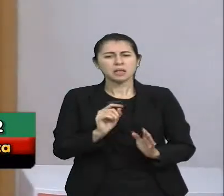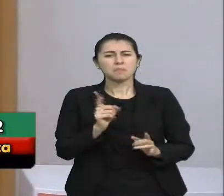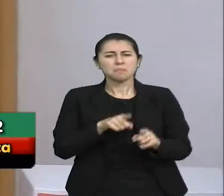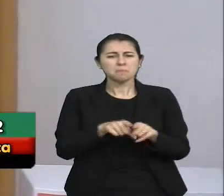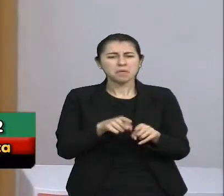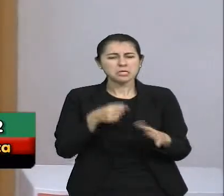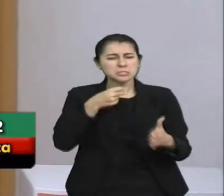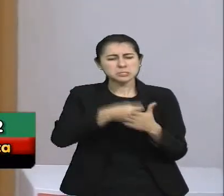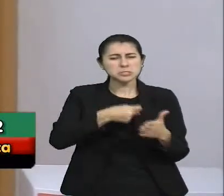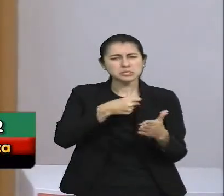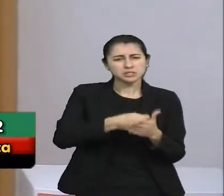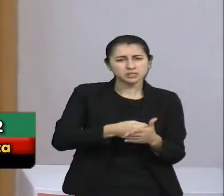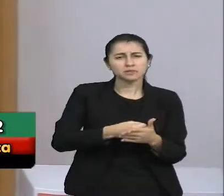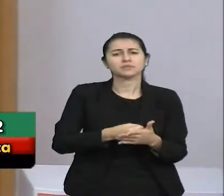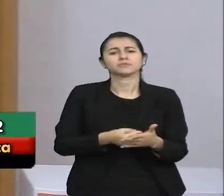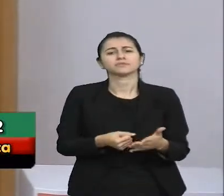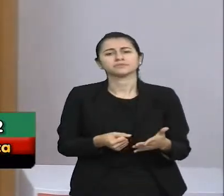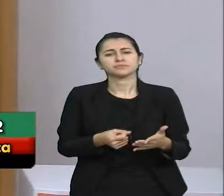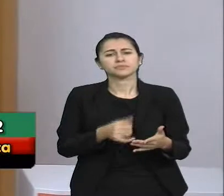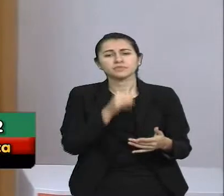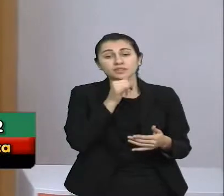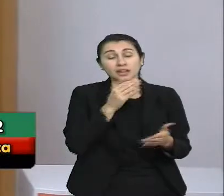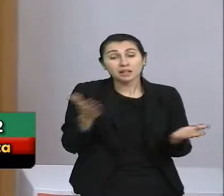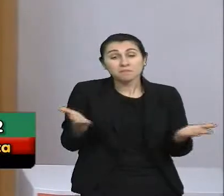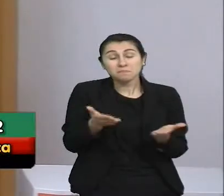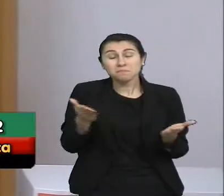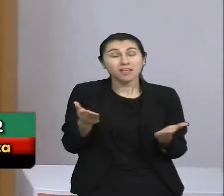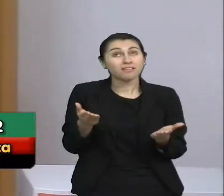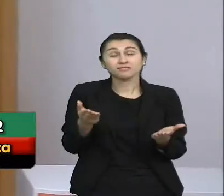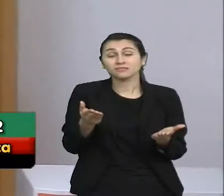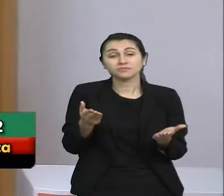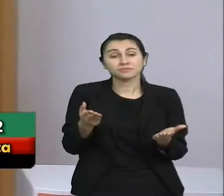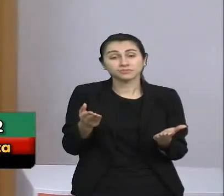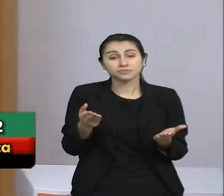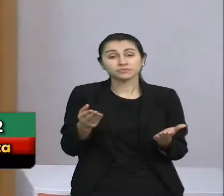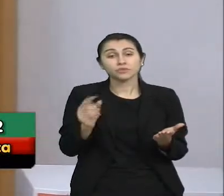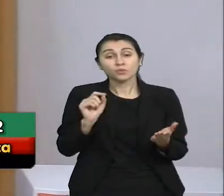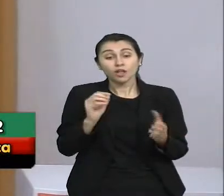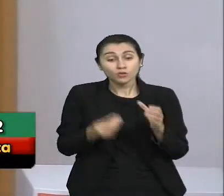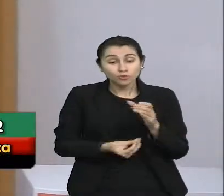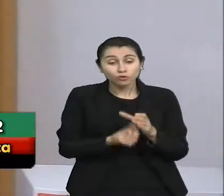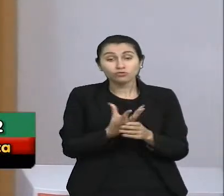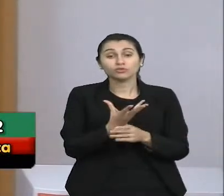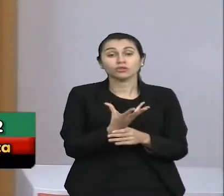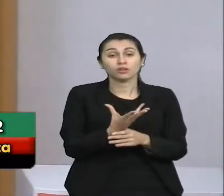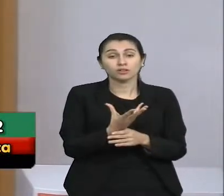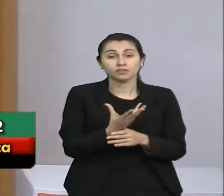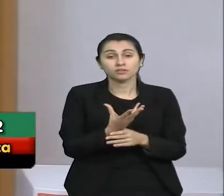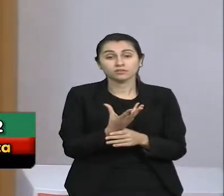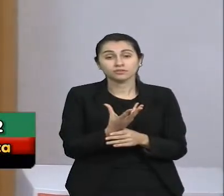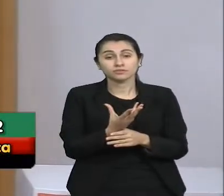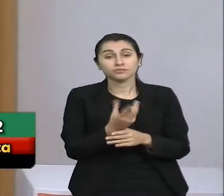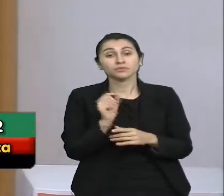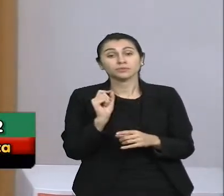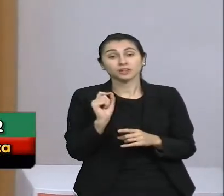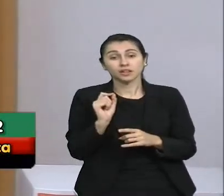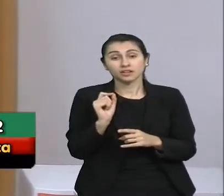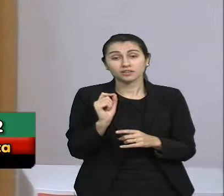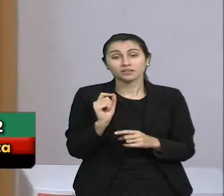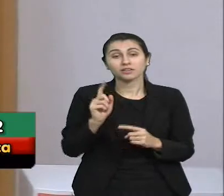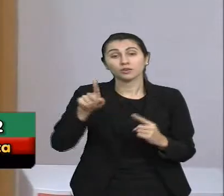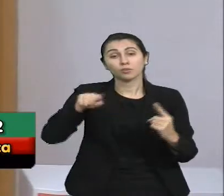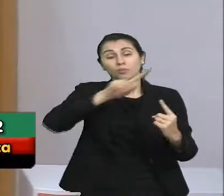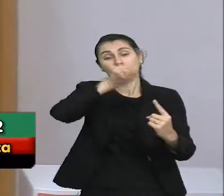sermos finalmente, estarmos nesse momento e nessa noite, por meio do que se constrói, almejar aquilo que foi